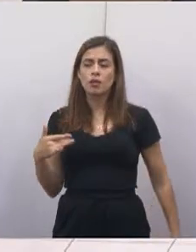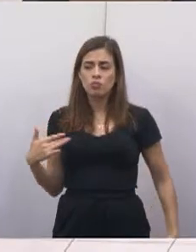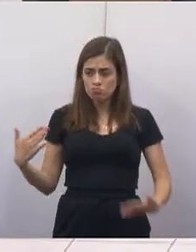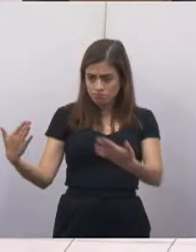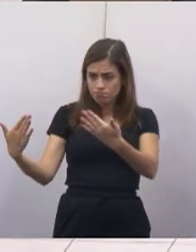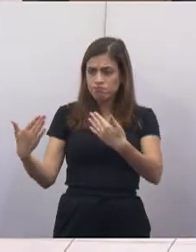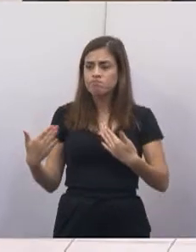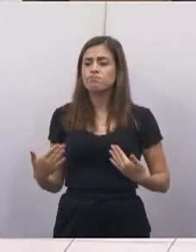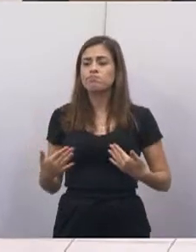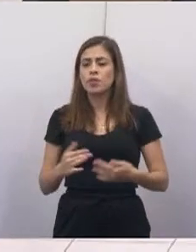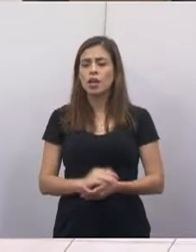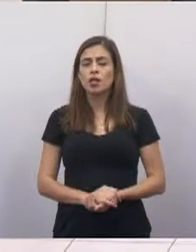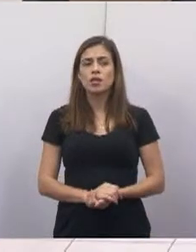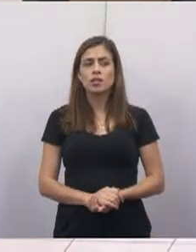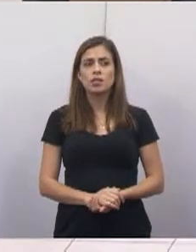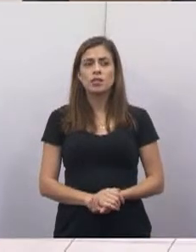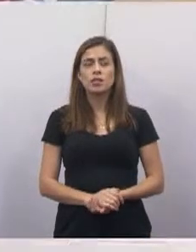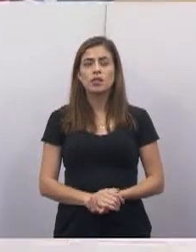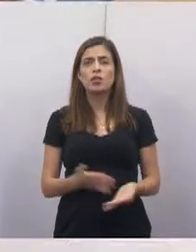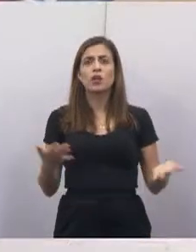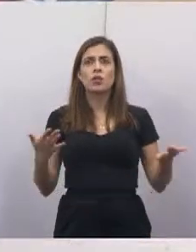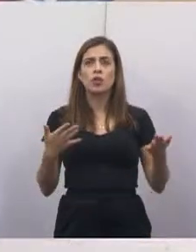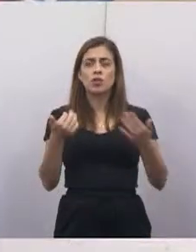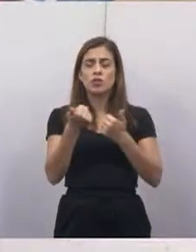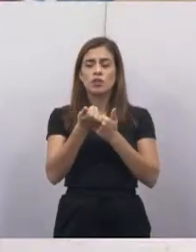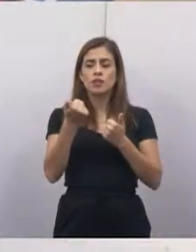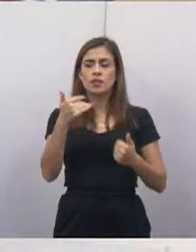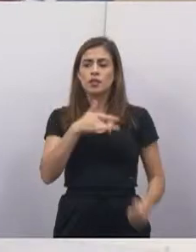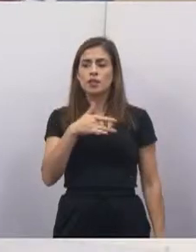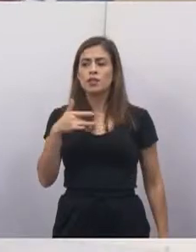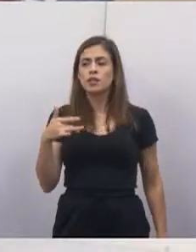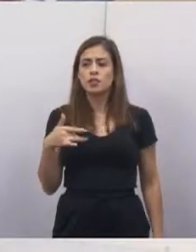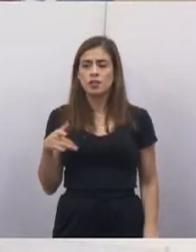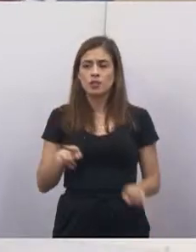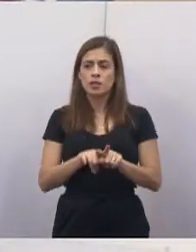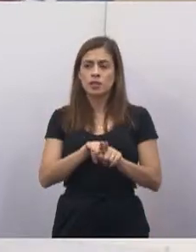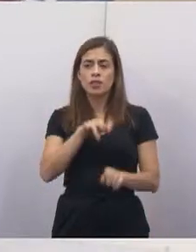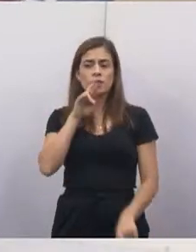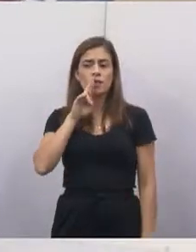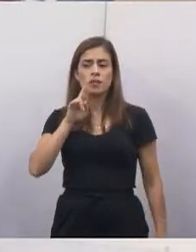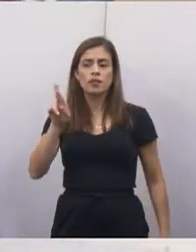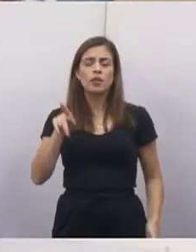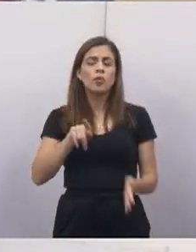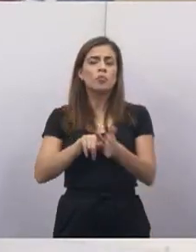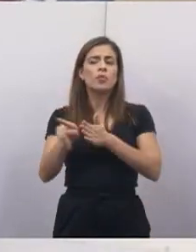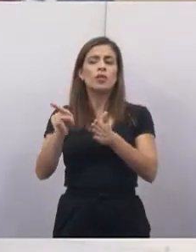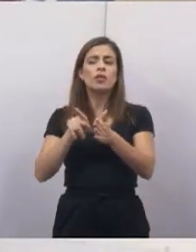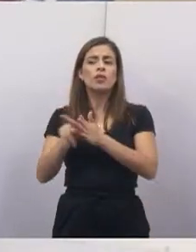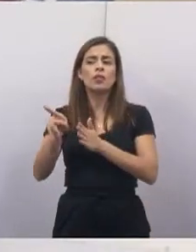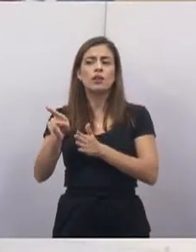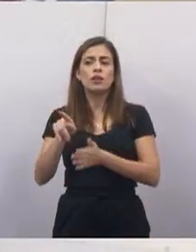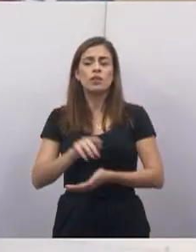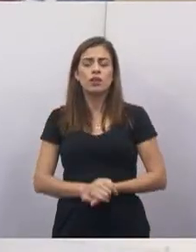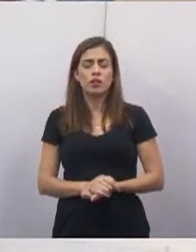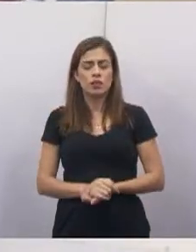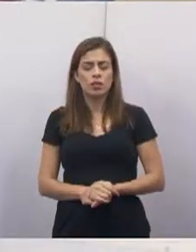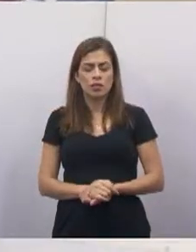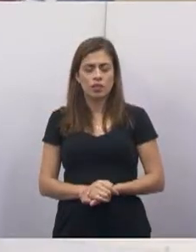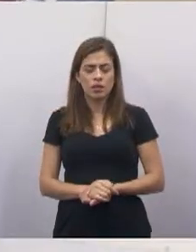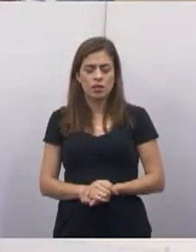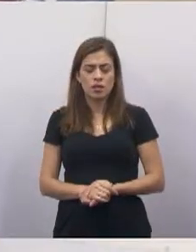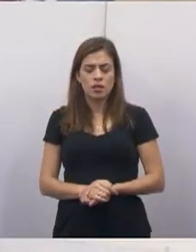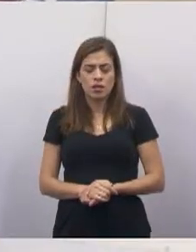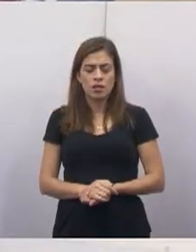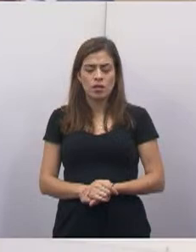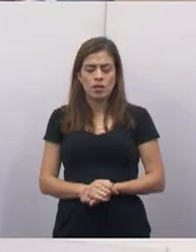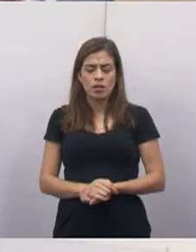né? Hoje a secretária adjunto também me respondeu aqui alguns questionamentos. E a gente sabe